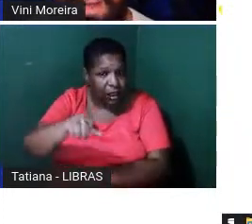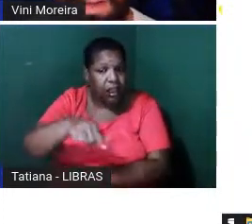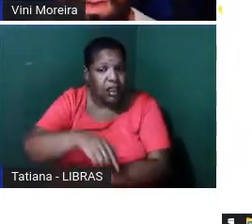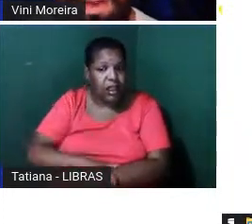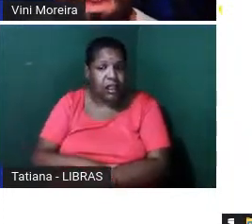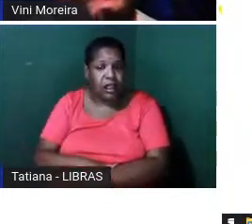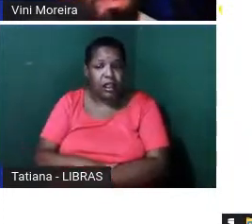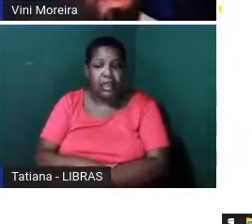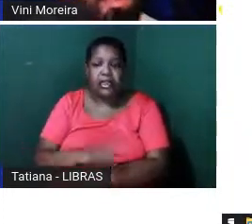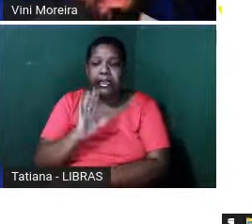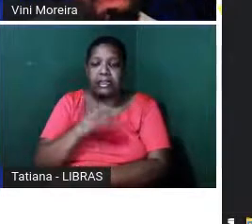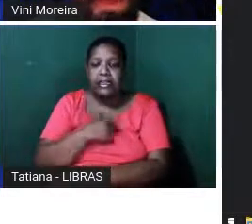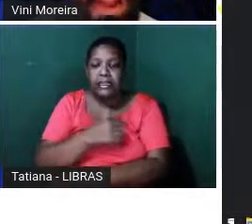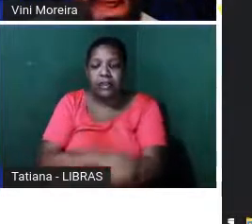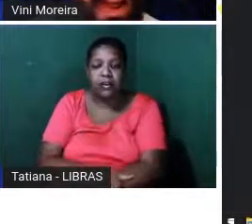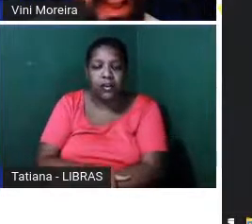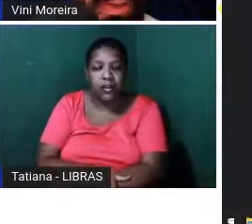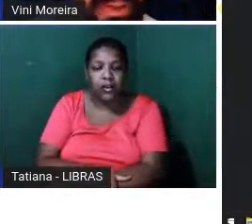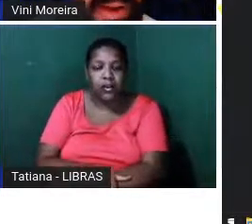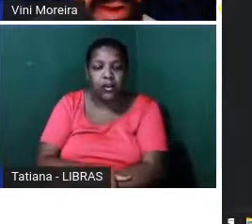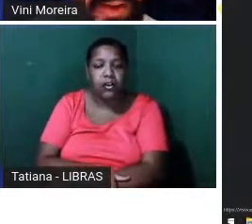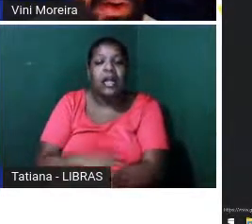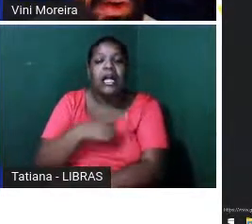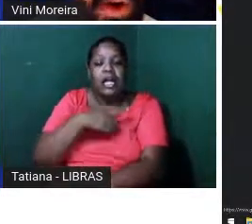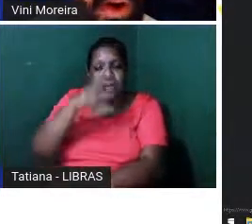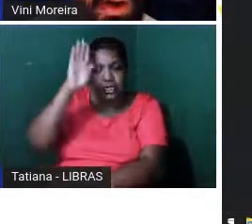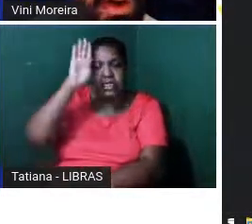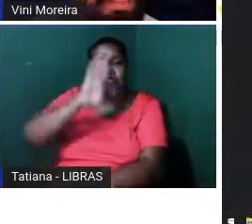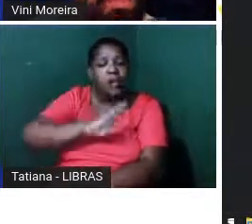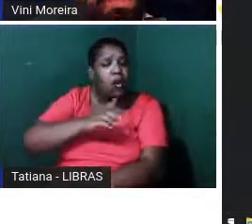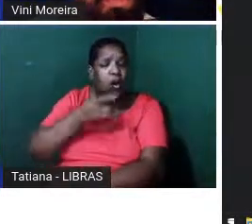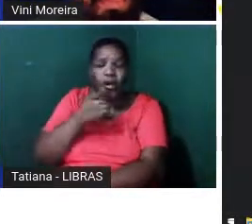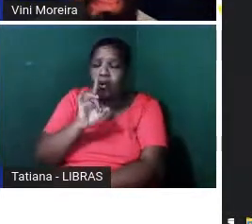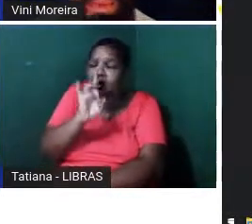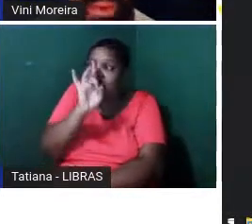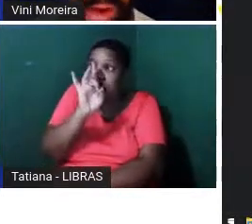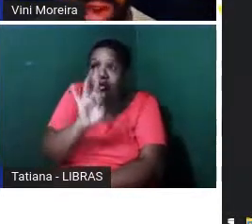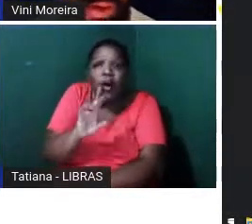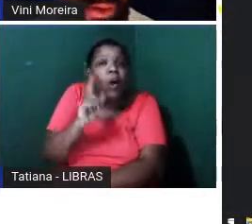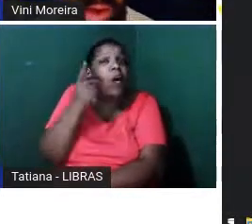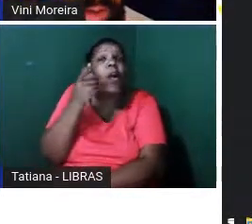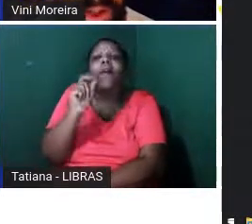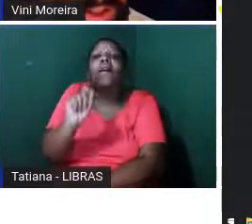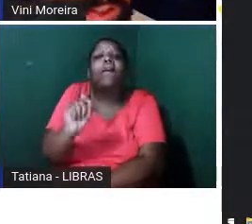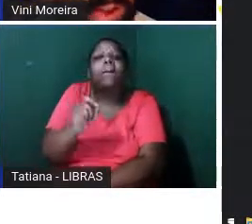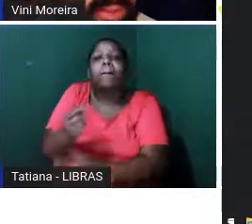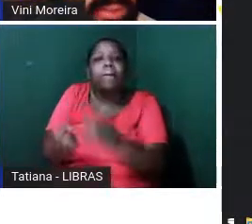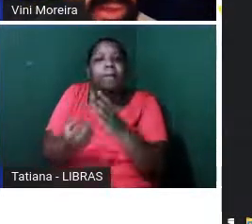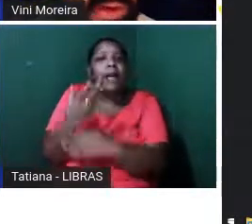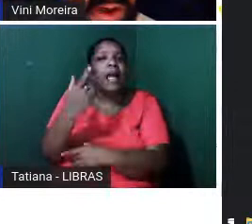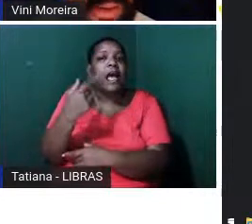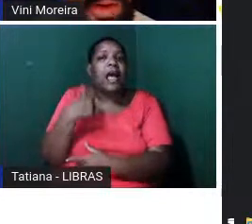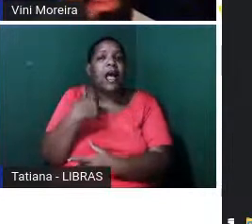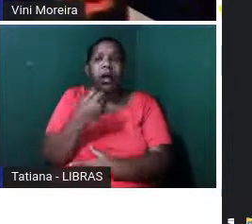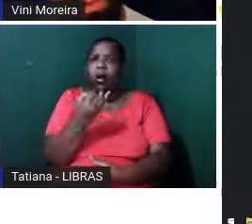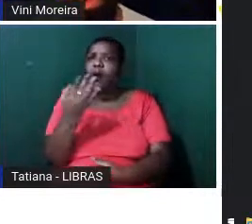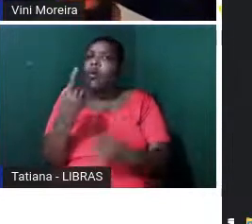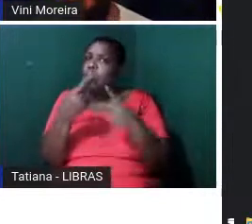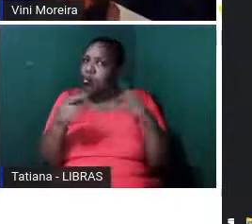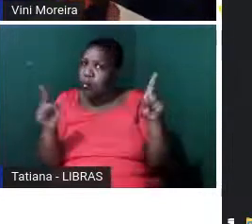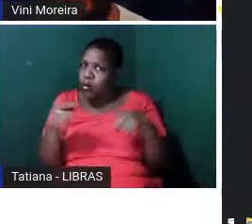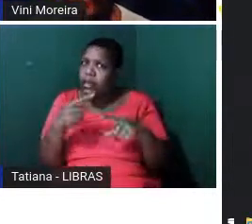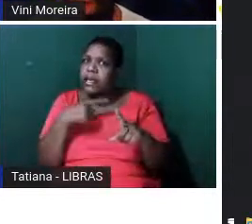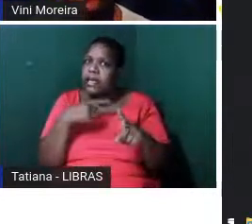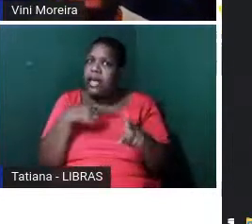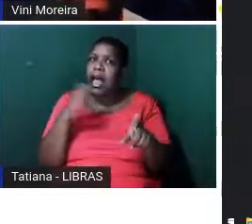e eu vou ter que fazer login uma biblioteca gratuita só por um criador de conteúdo Ó tem tanto música contém